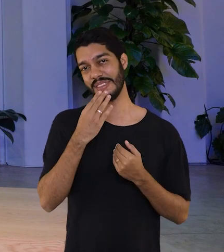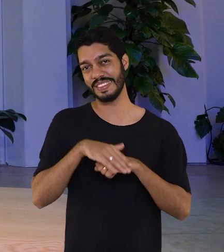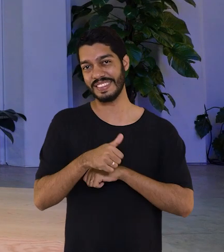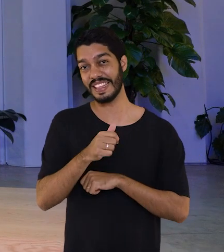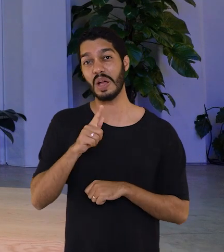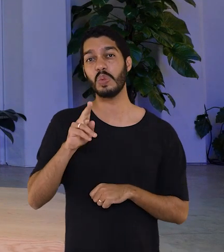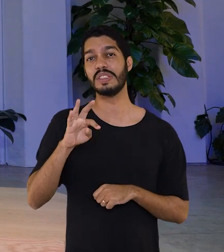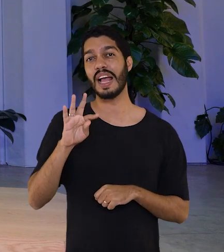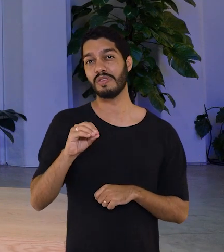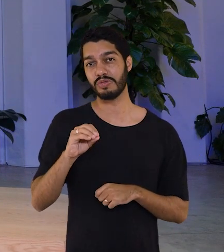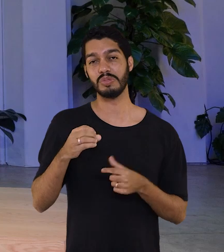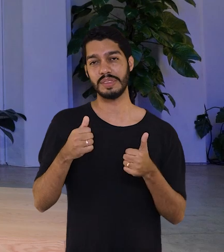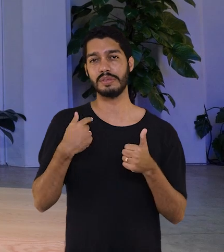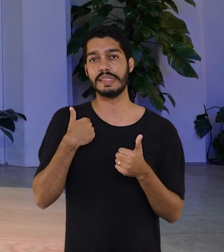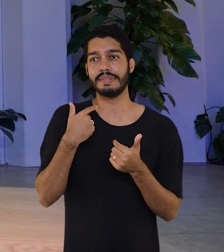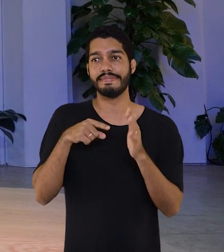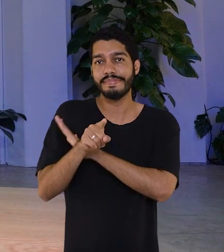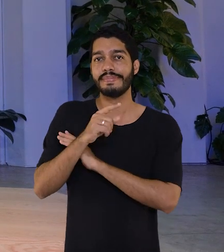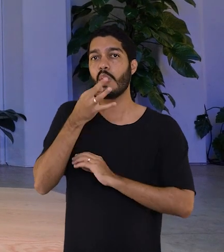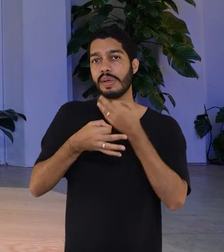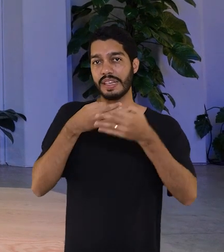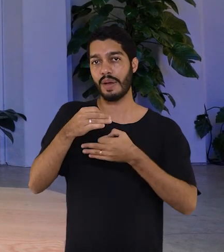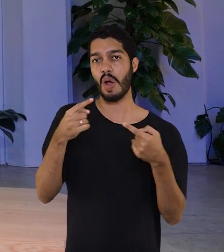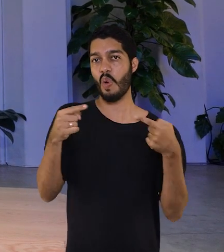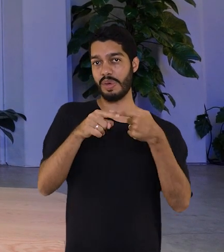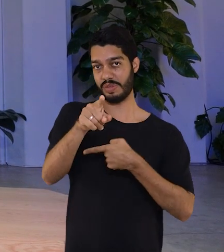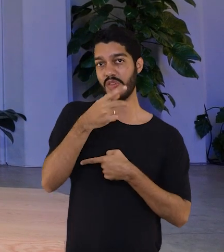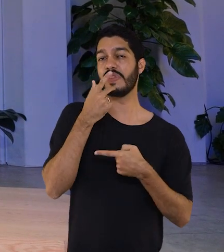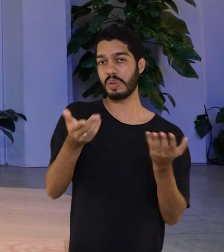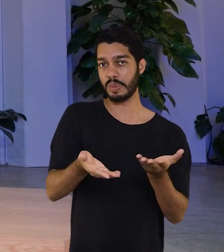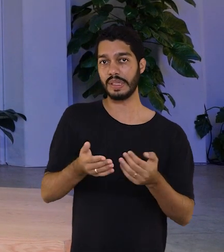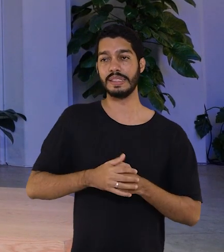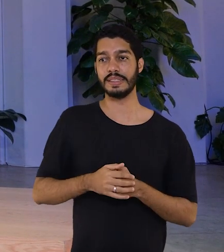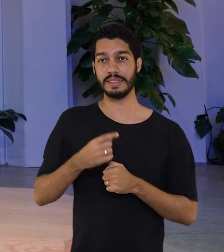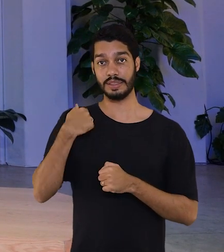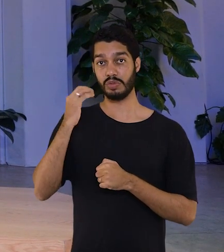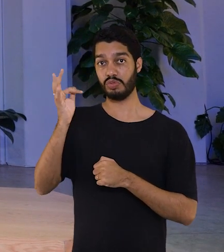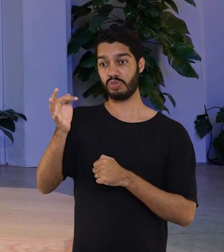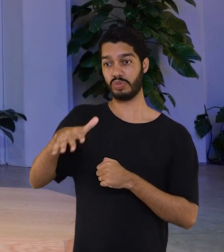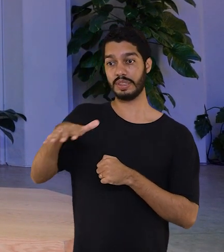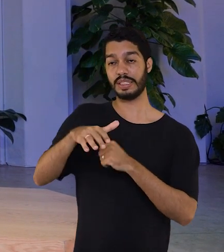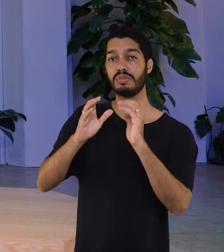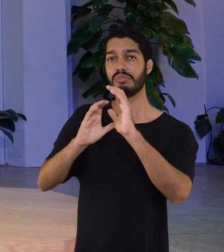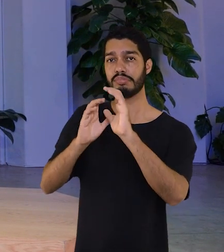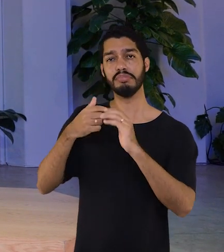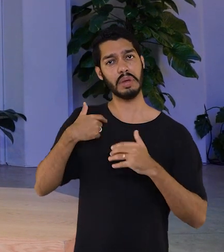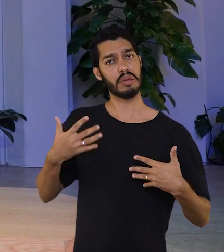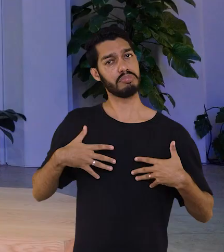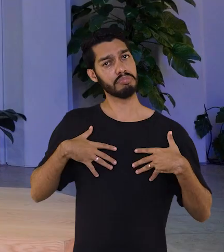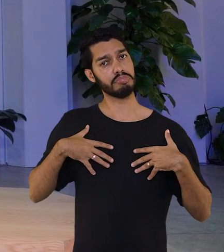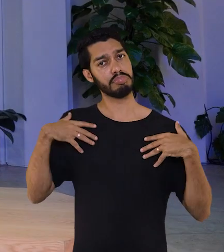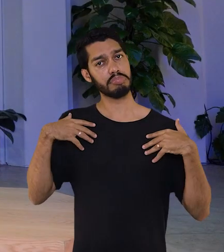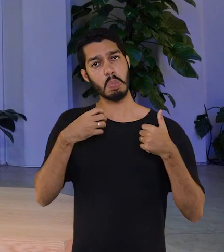Boa noite, meu nome é Gustavo. E minha pergunta, minha opinião, bate muito com o que você acabou de falar agora. Que eu, como futuro profissional